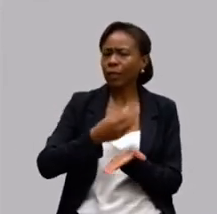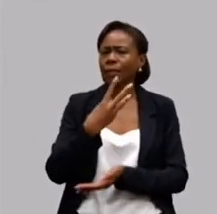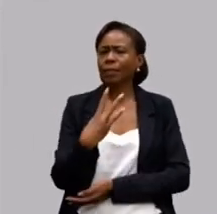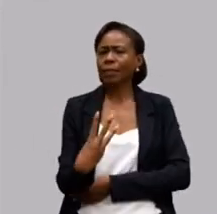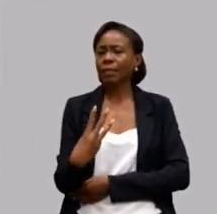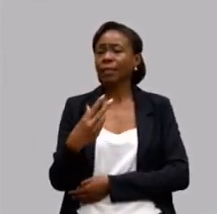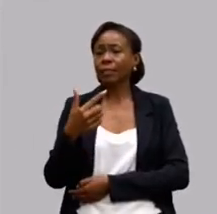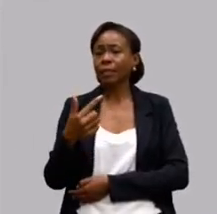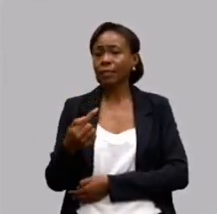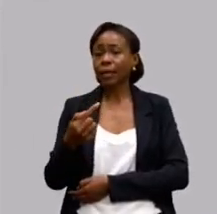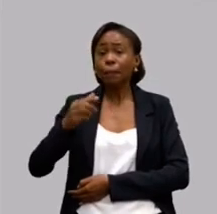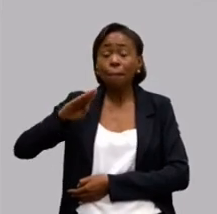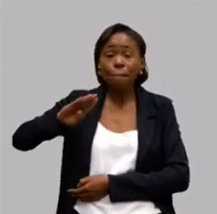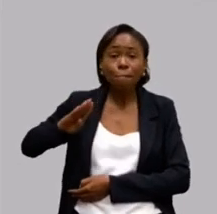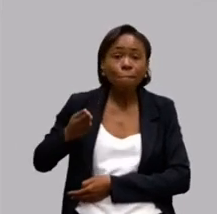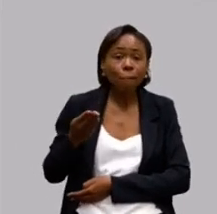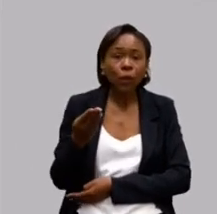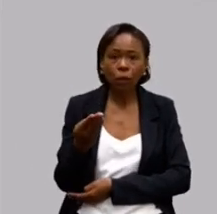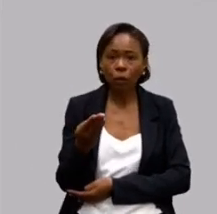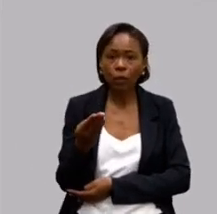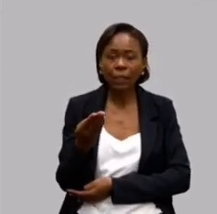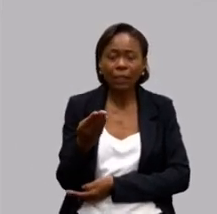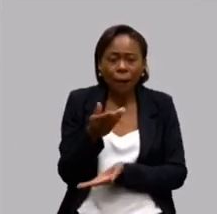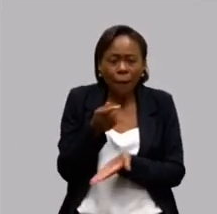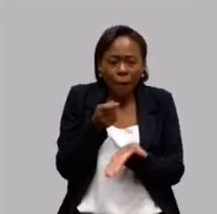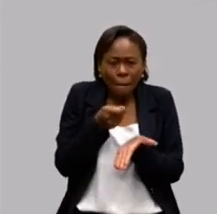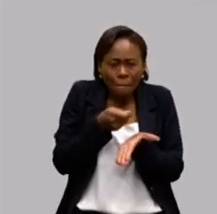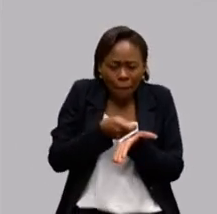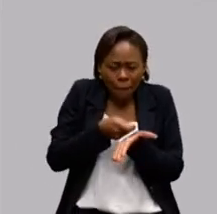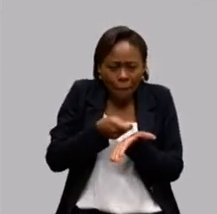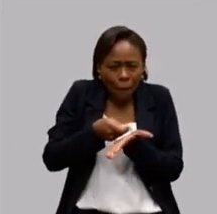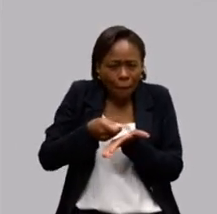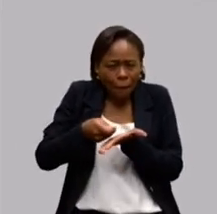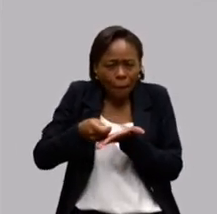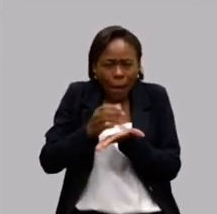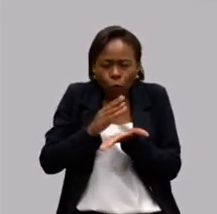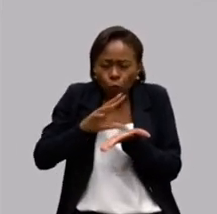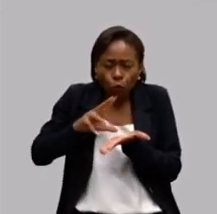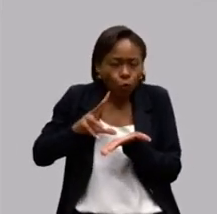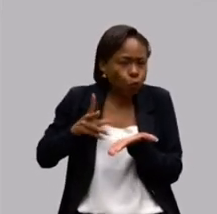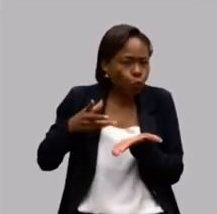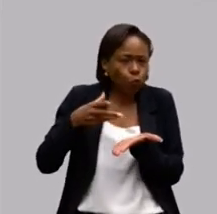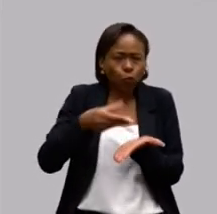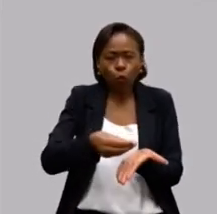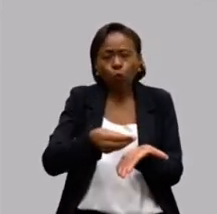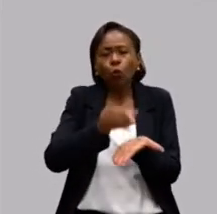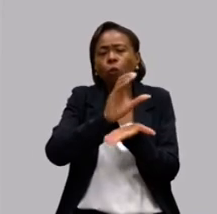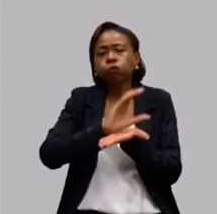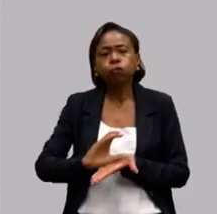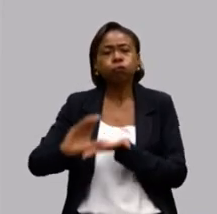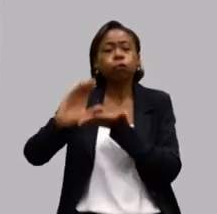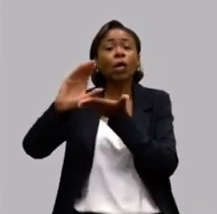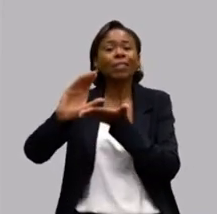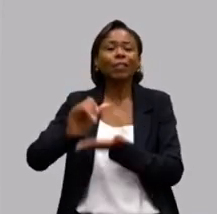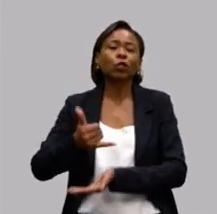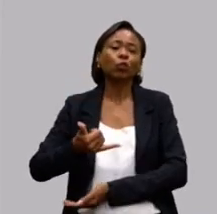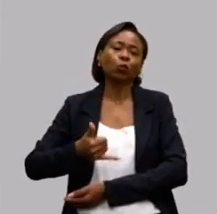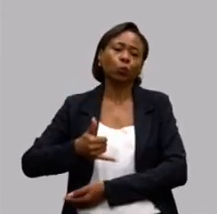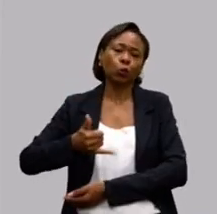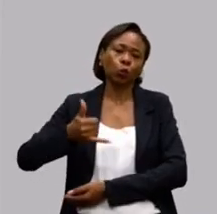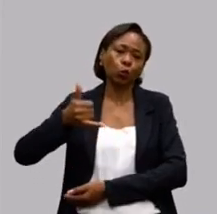37 bilhões. Cada centavo que foi pago foi destinado ao pagamento dos juros